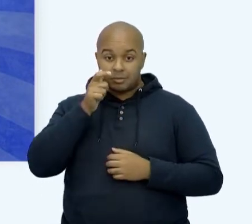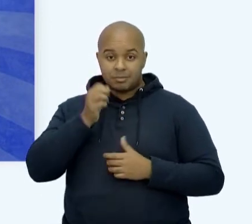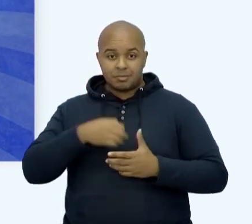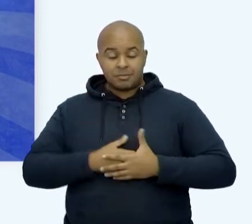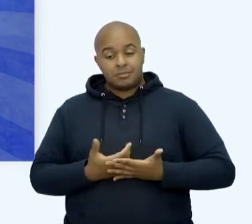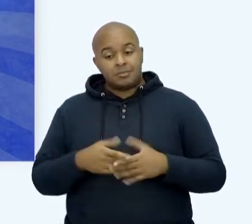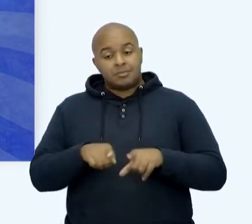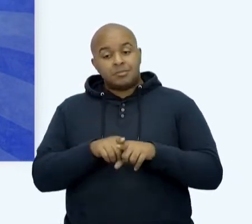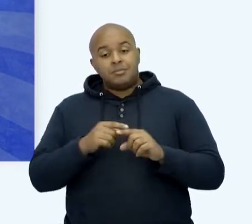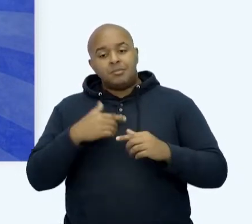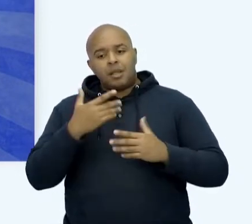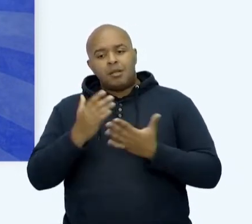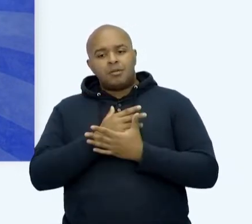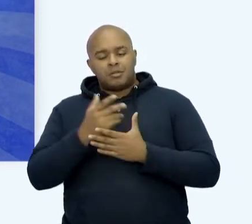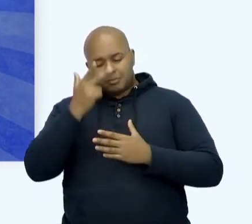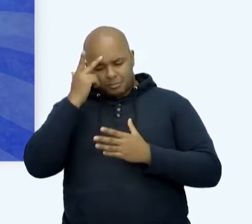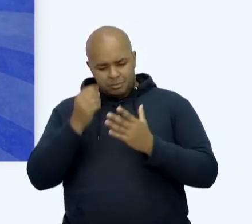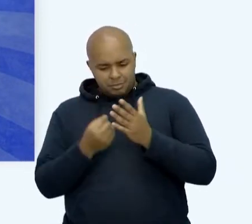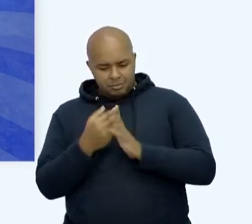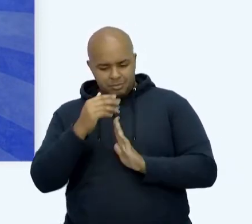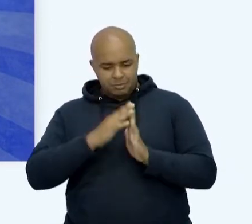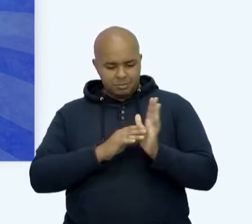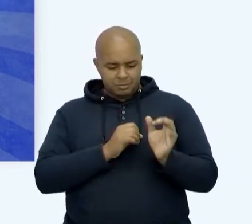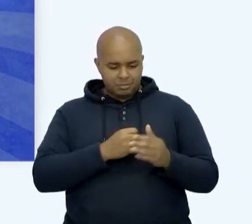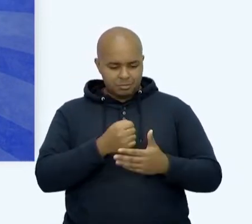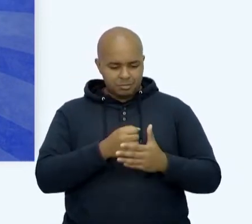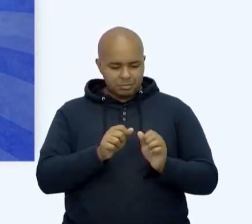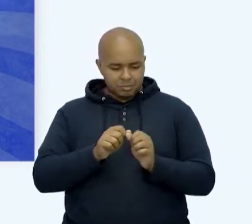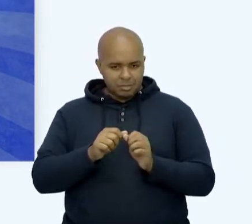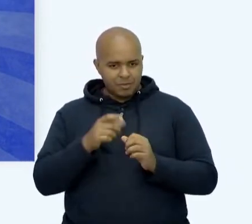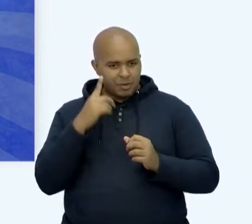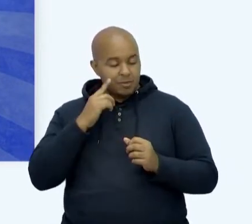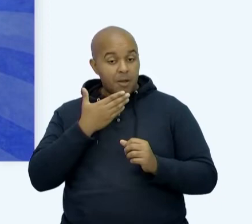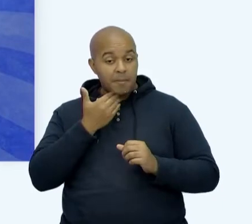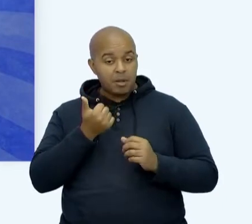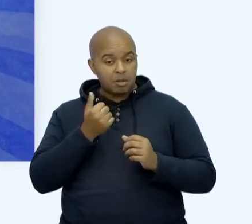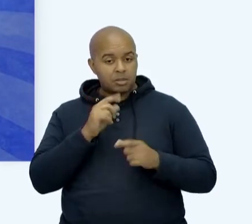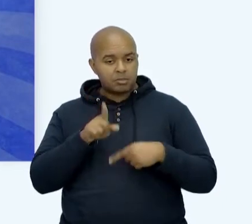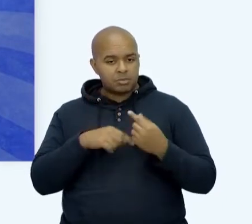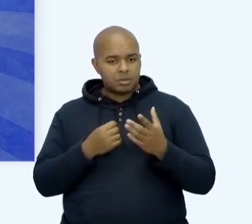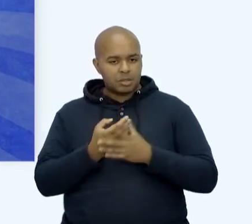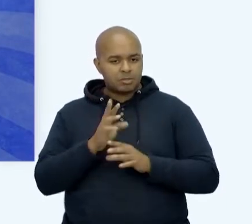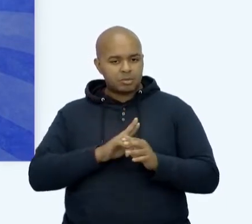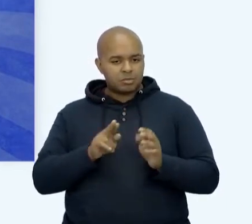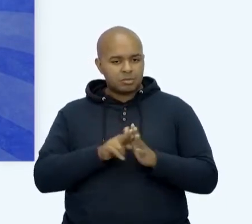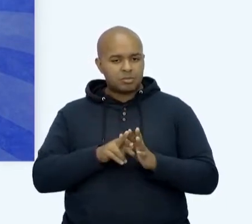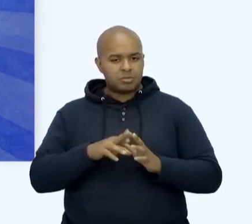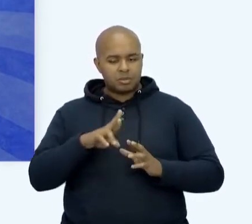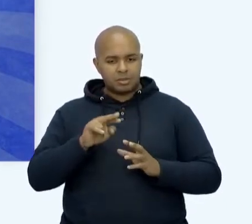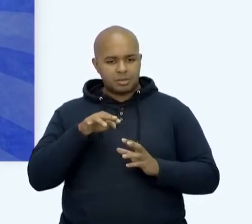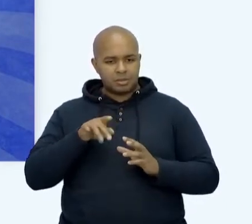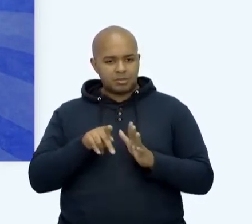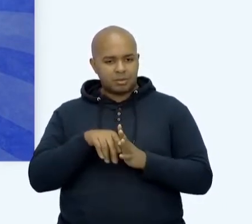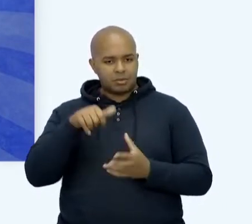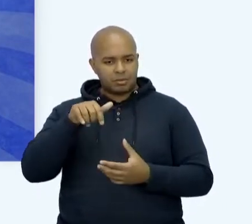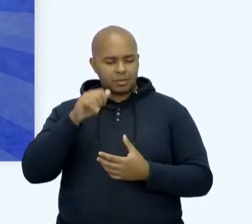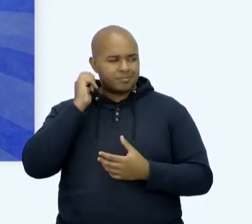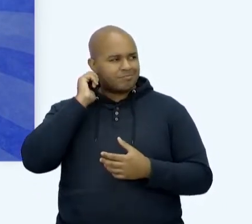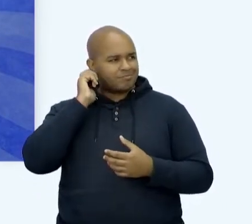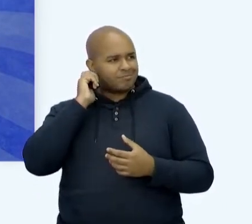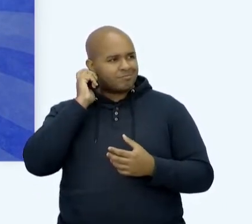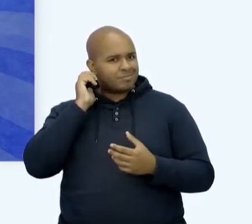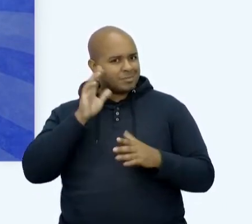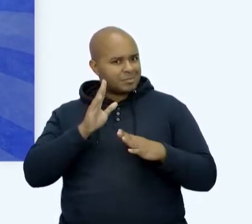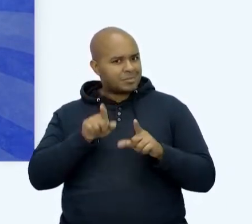interessante. Dizem os fabricantes de tintas que elas ficam bem melhores quando fabricadas com resinas que vêm do PET.